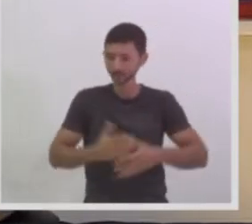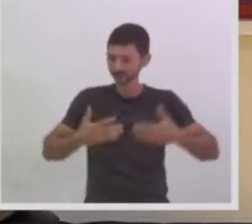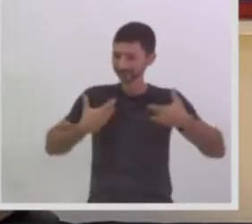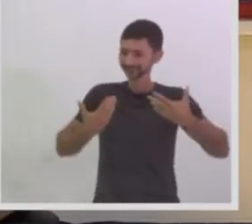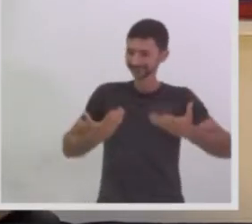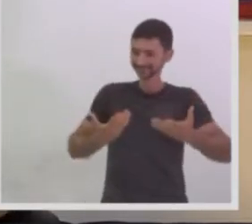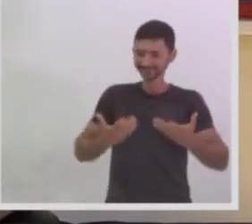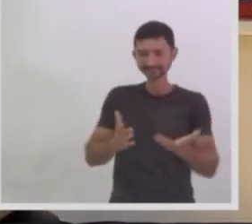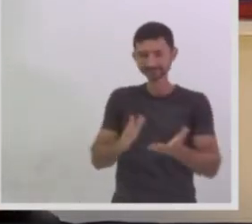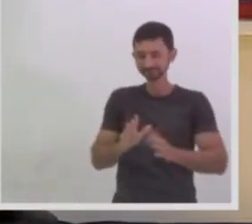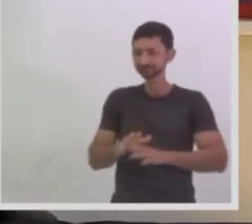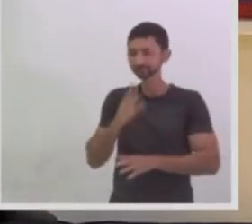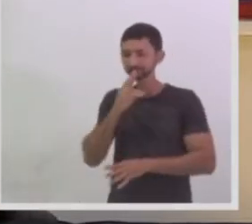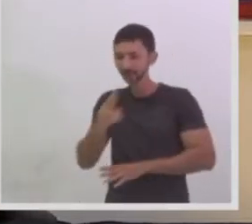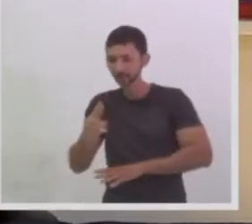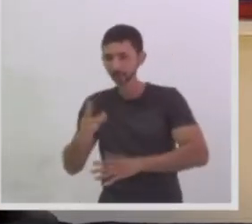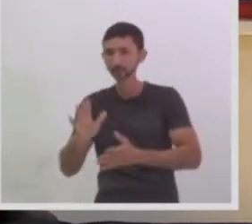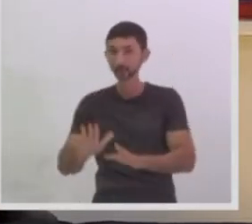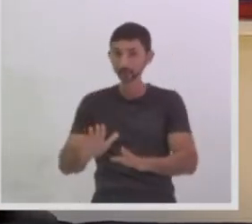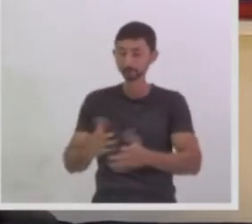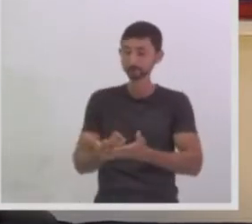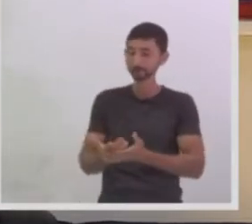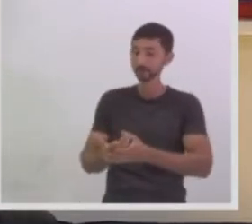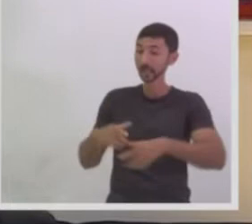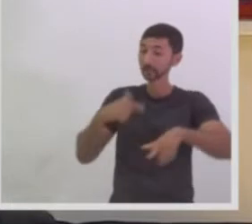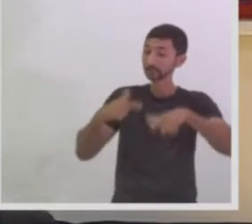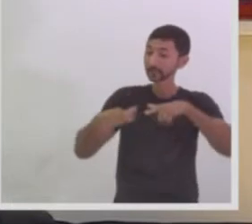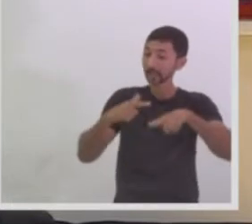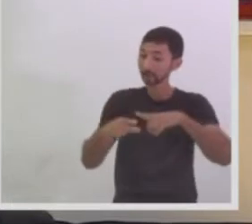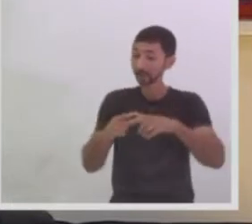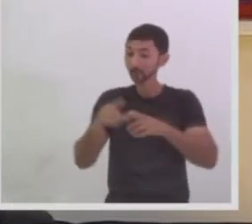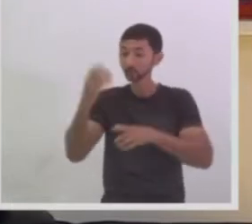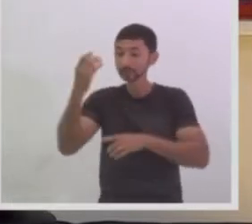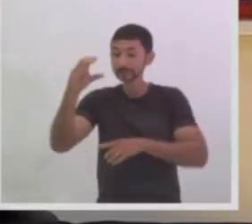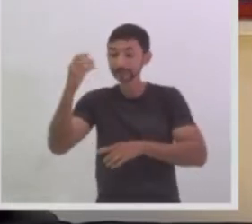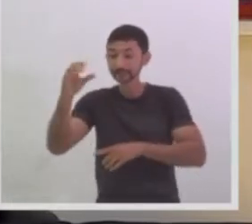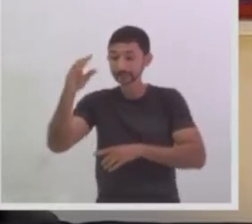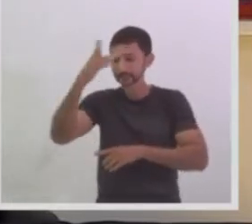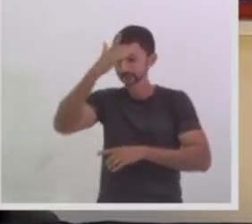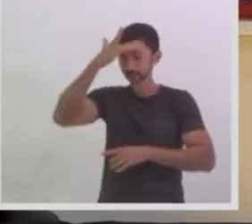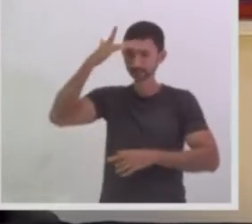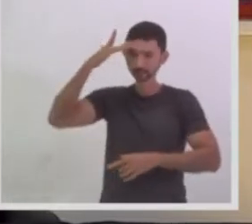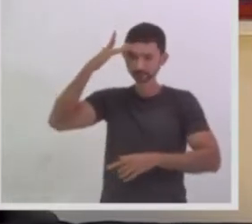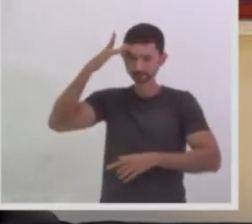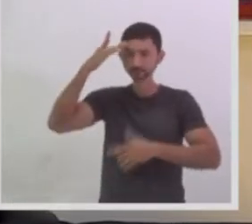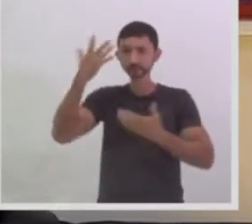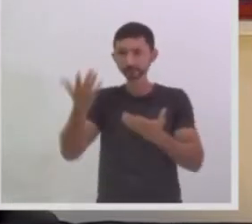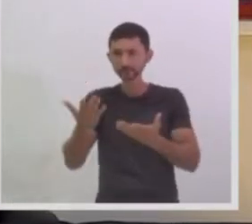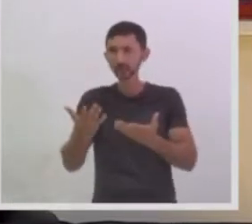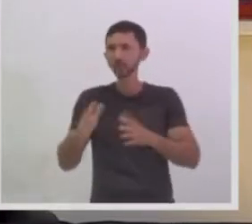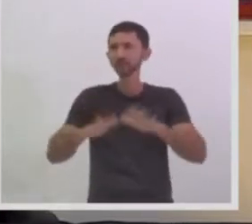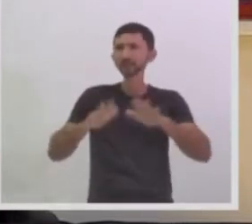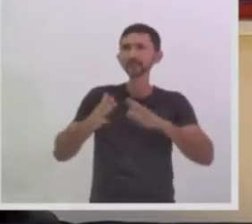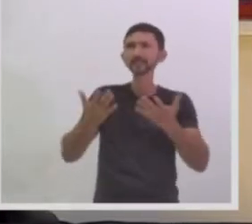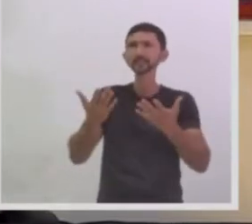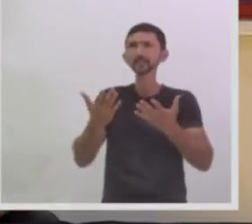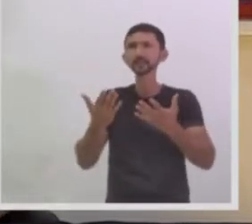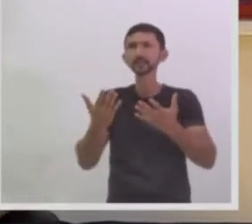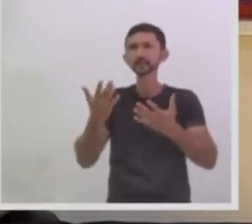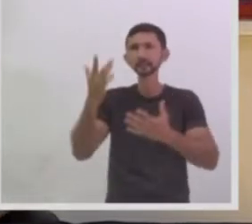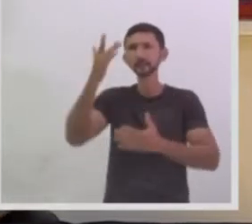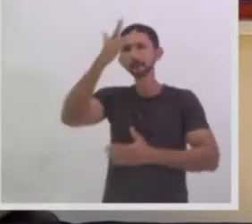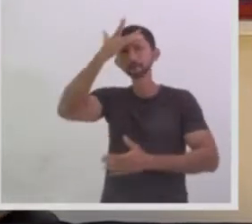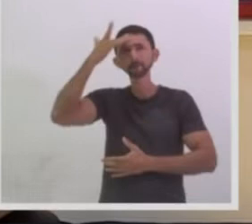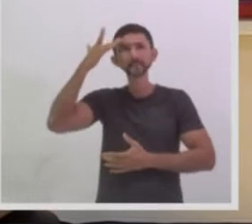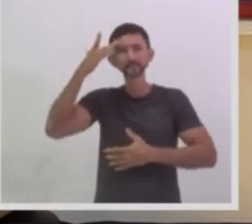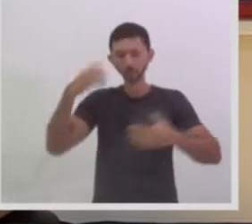disse o seguinte, aí que entra o trabalho do cientista da história. Quando a gente fala de cientista, está sempre ligado, vem na